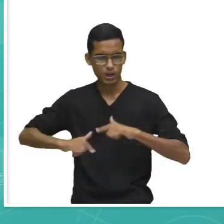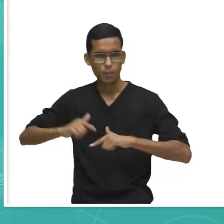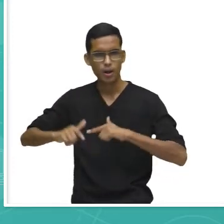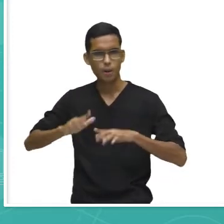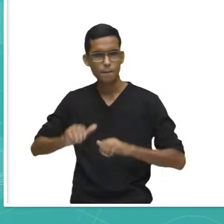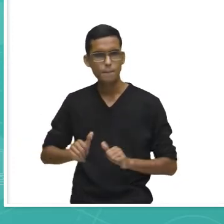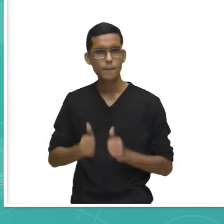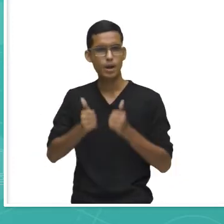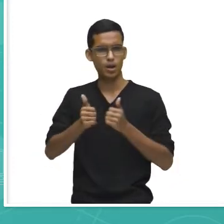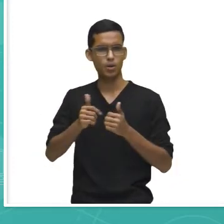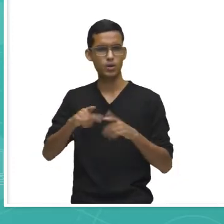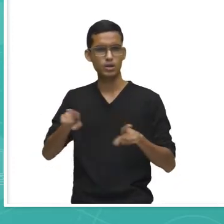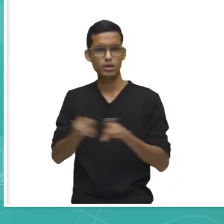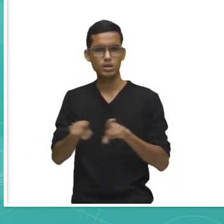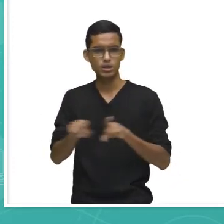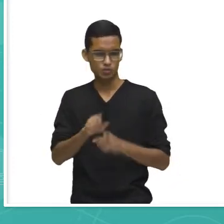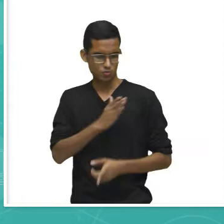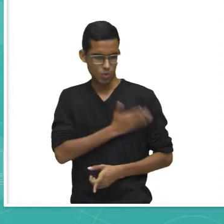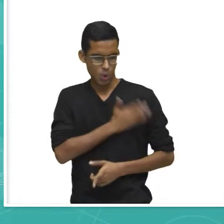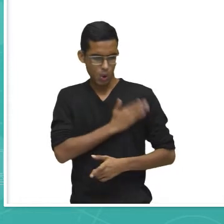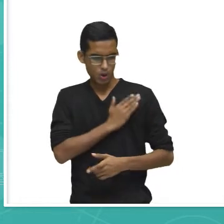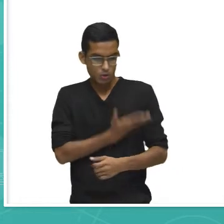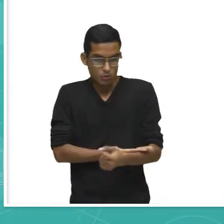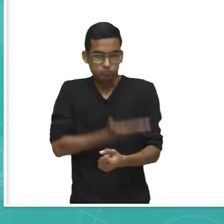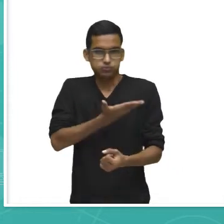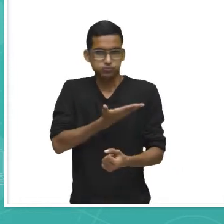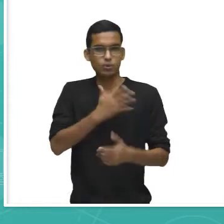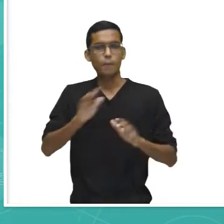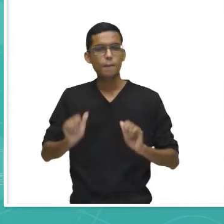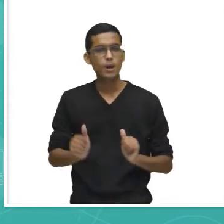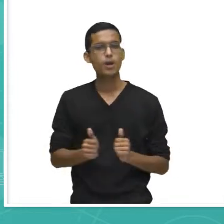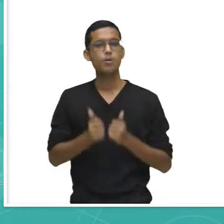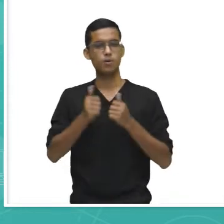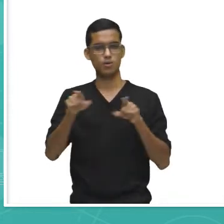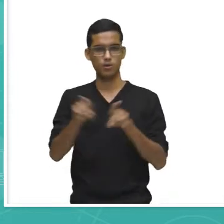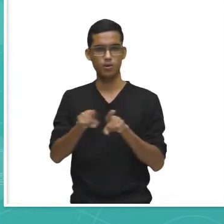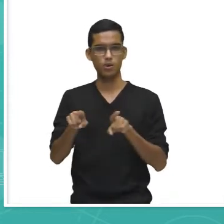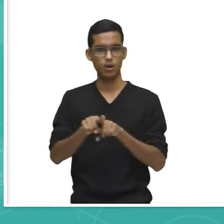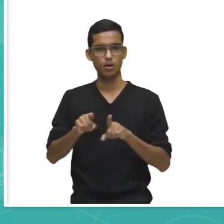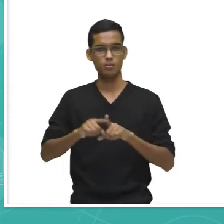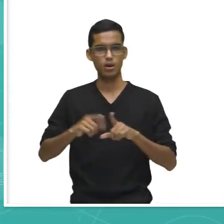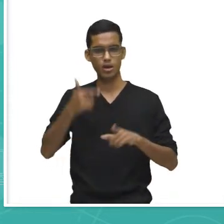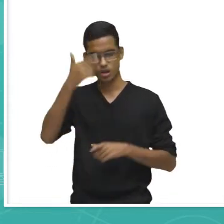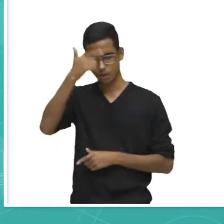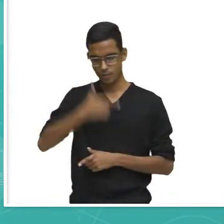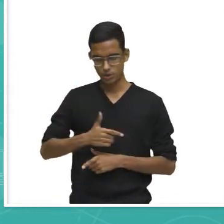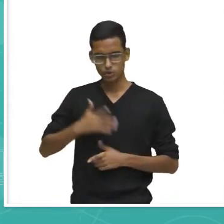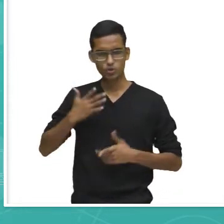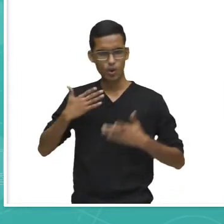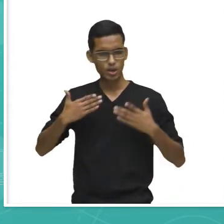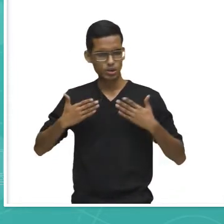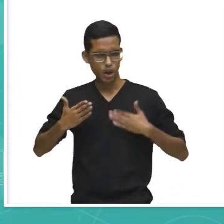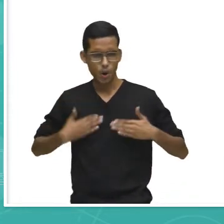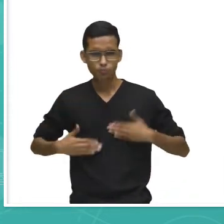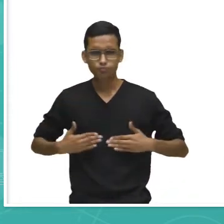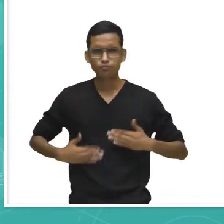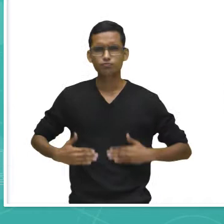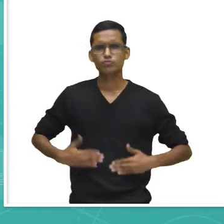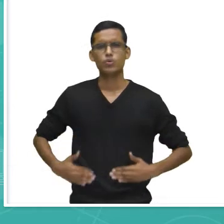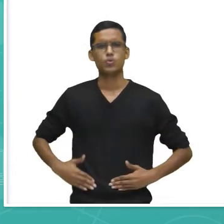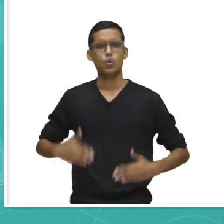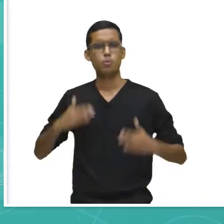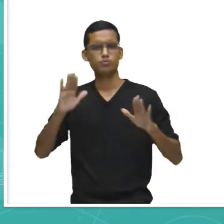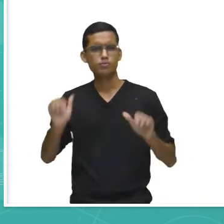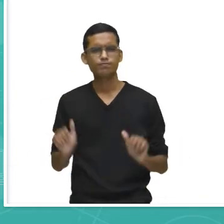esse profissional para trabalhar, né? Além de melhorar a concentração e a disposição desse